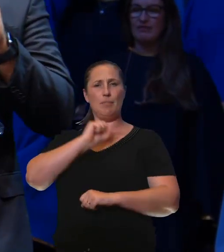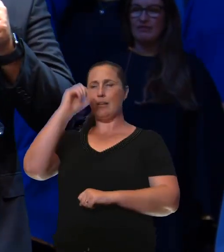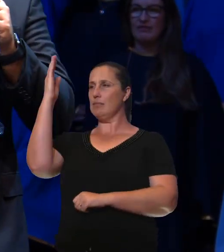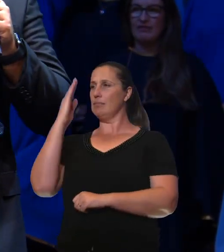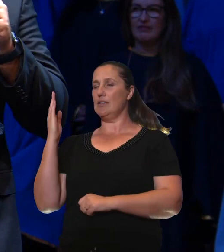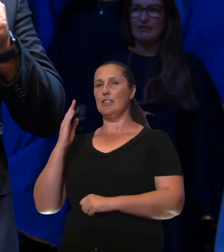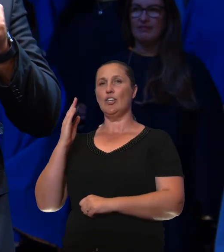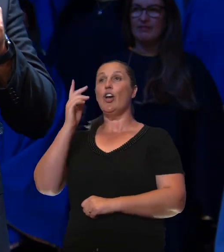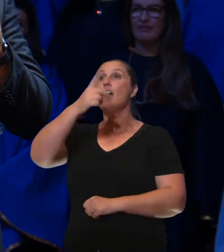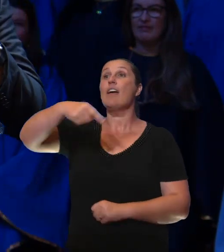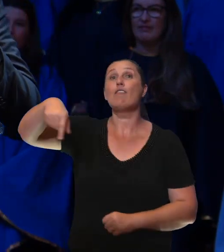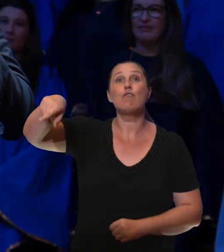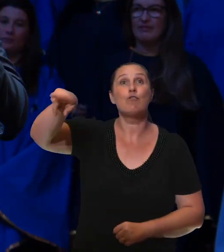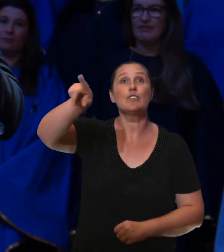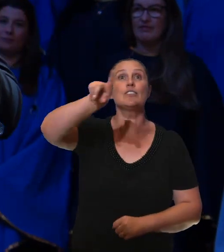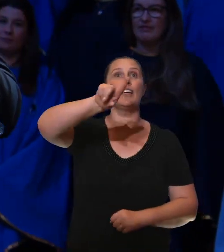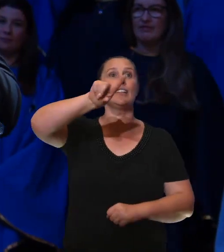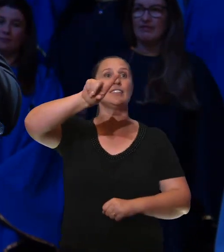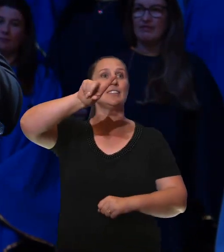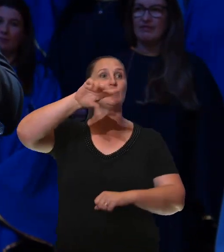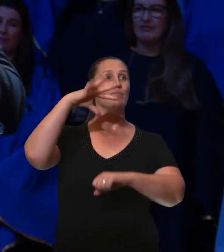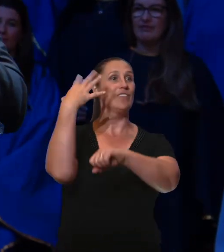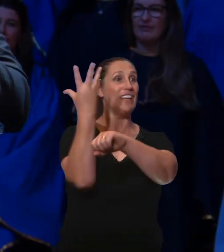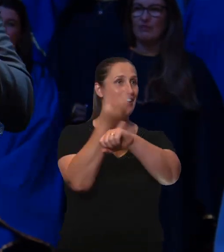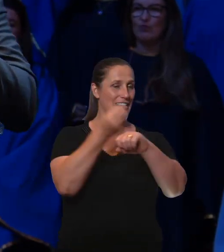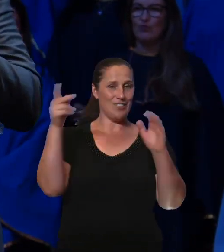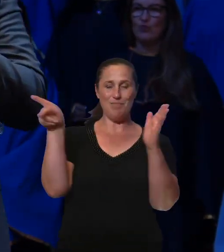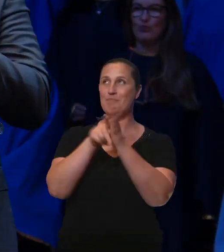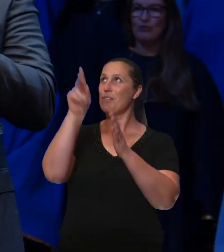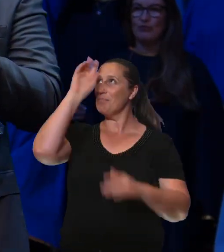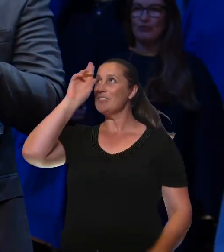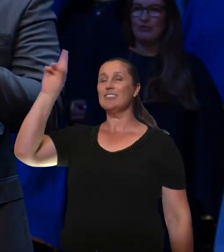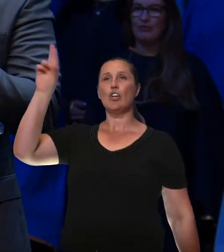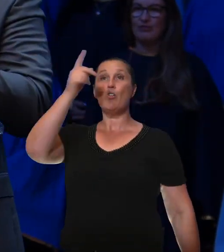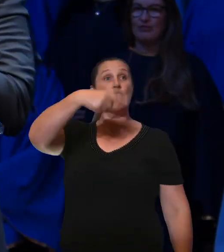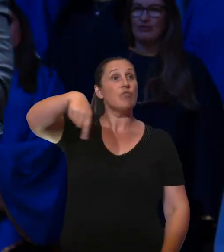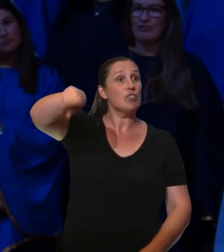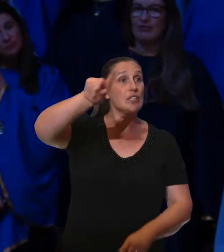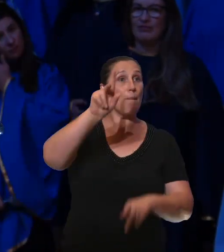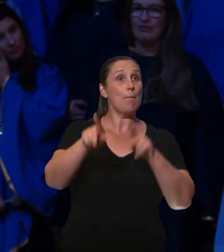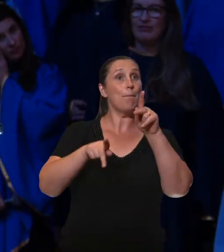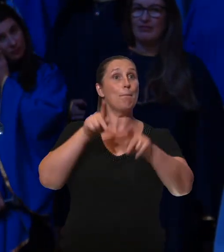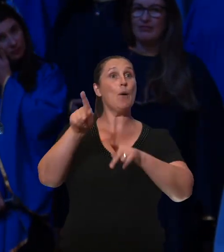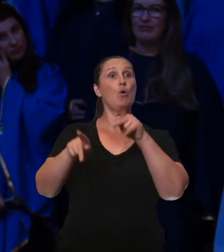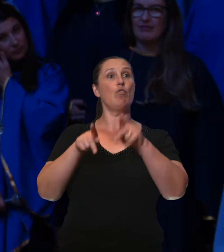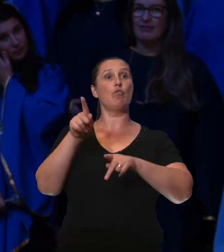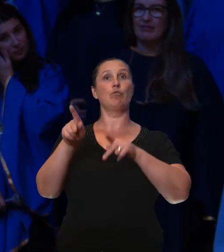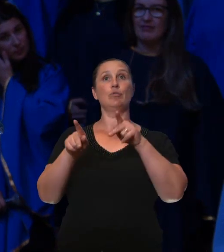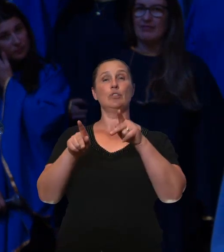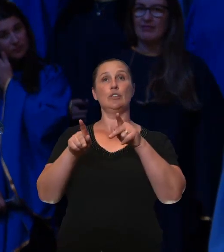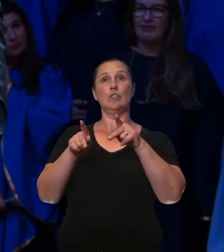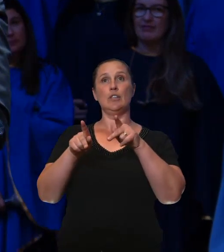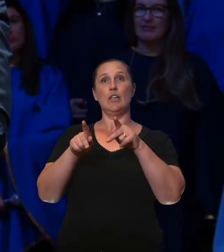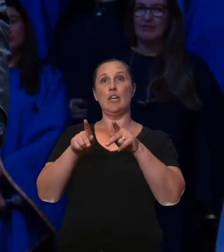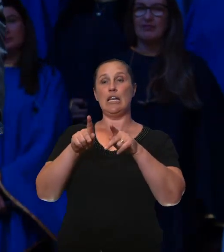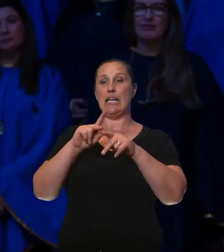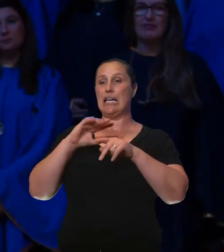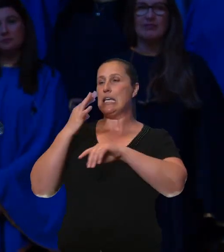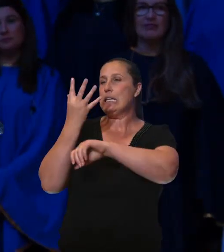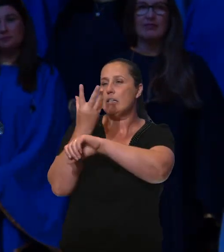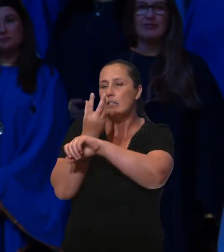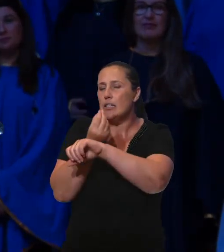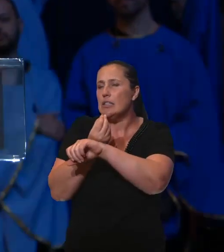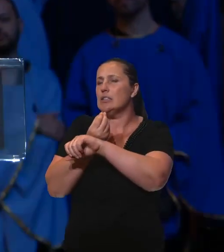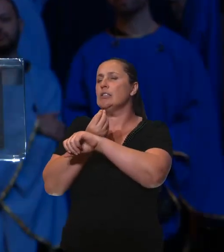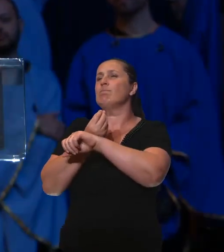é como vocês são igreja. Isso que é importante, é como vocês são igreja. Uma igreja íntegra, uma